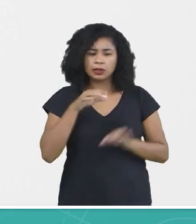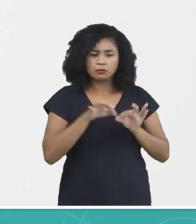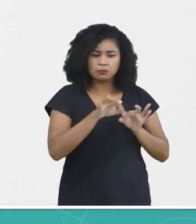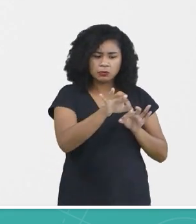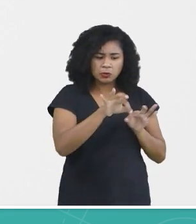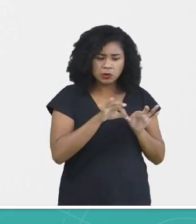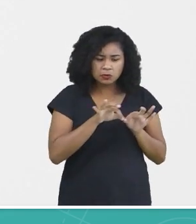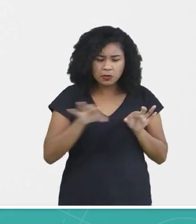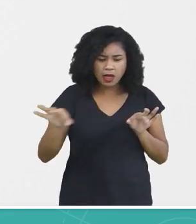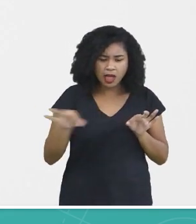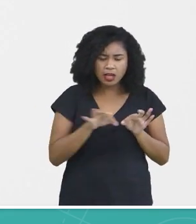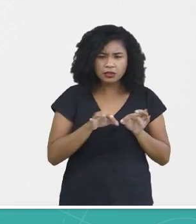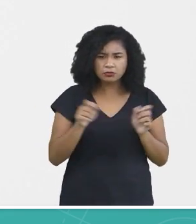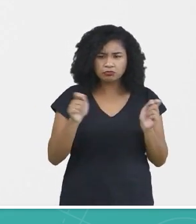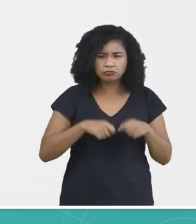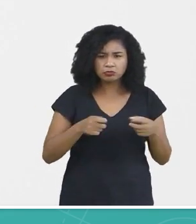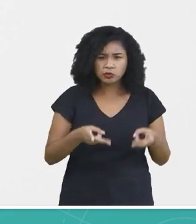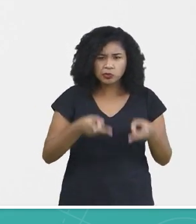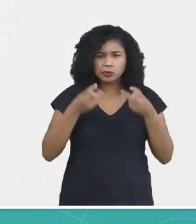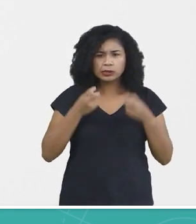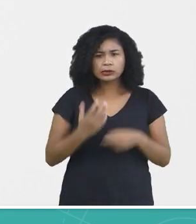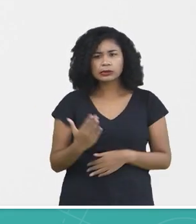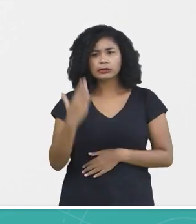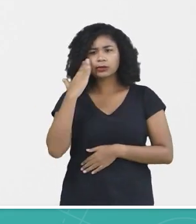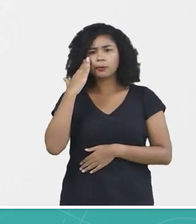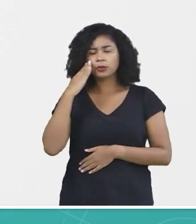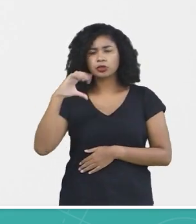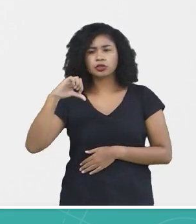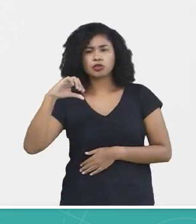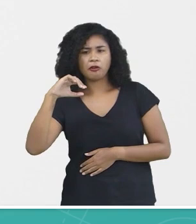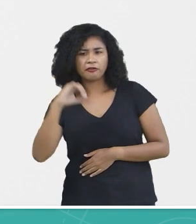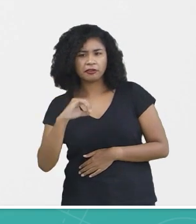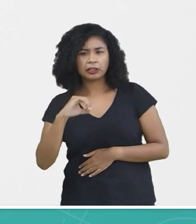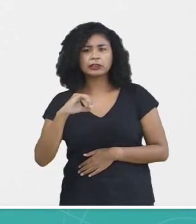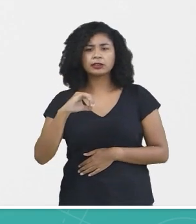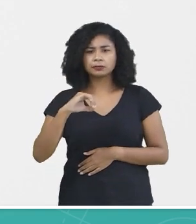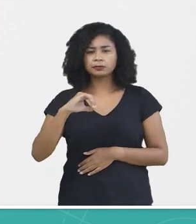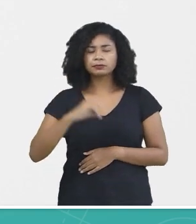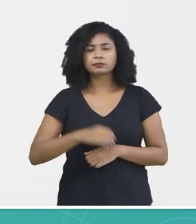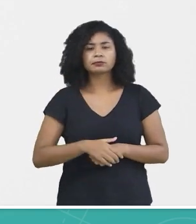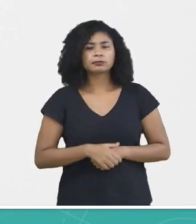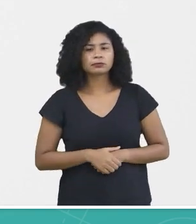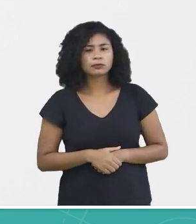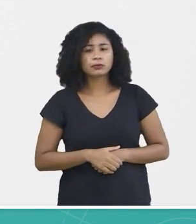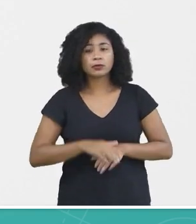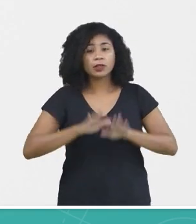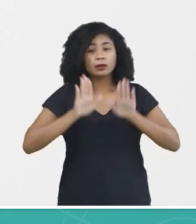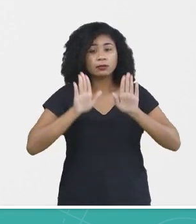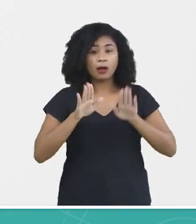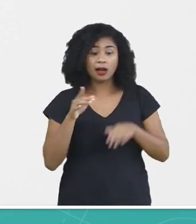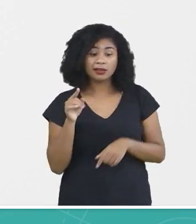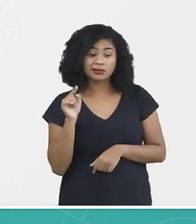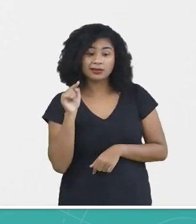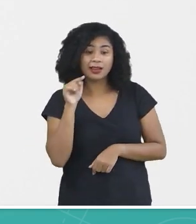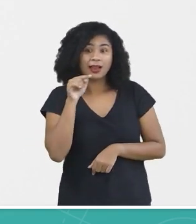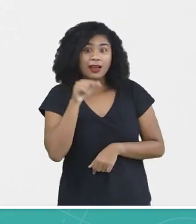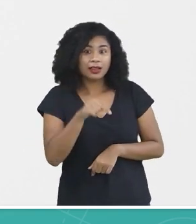né, em graus, que é o transferidor. Mas isso só para a reta,